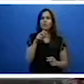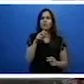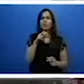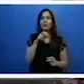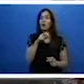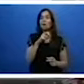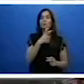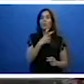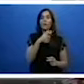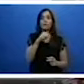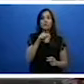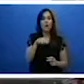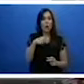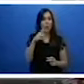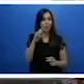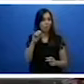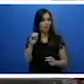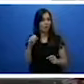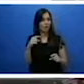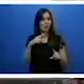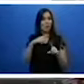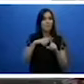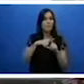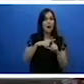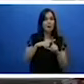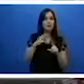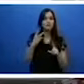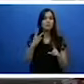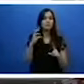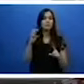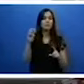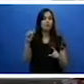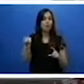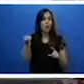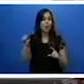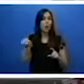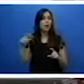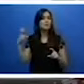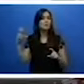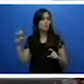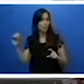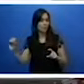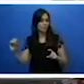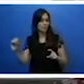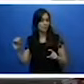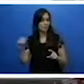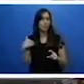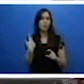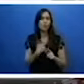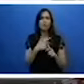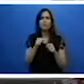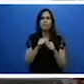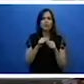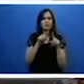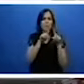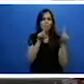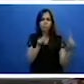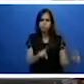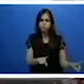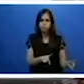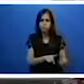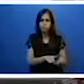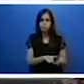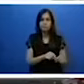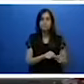R$ 39,50. Essa nós já resolvemos bastante, né? E nós vamos usar aquele quadriculado para alinhar. Então vamos